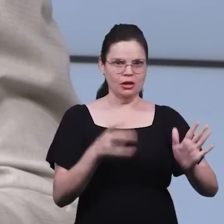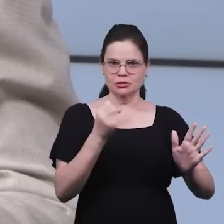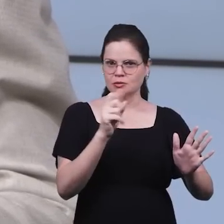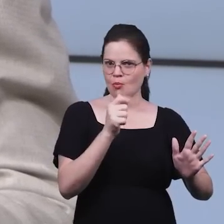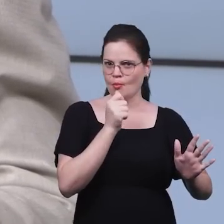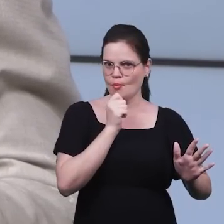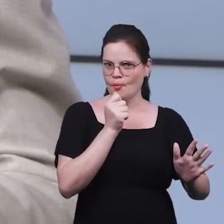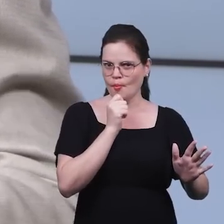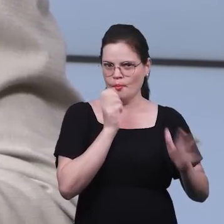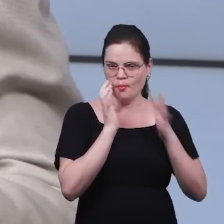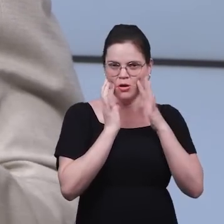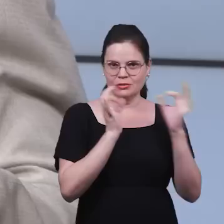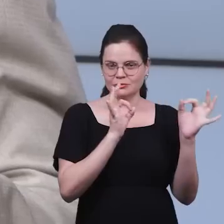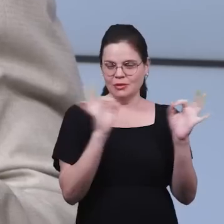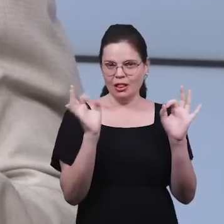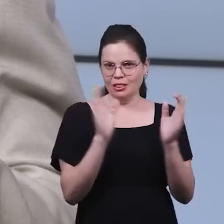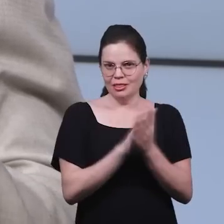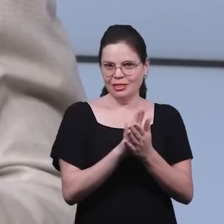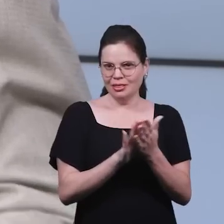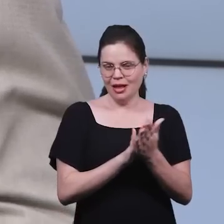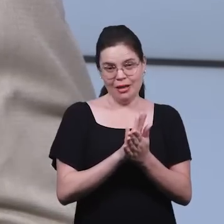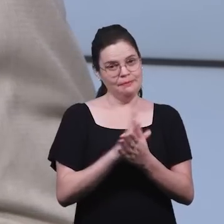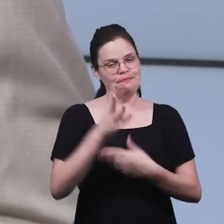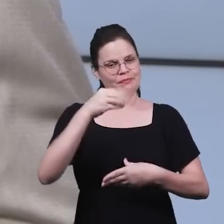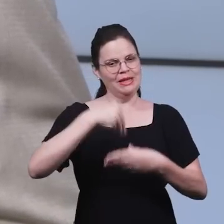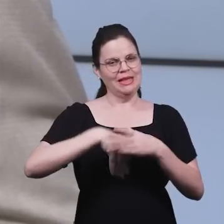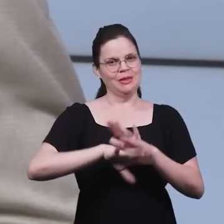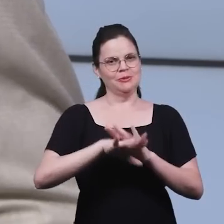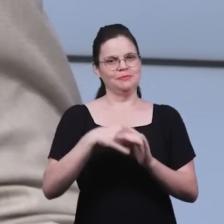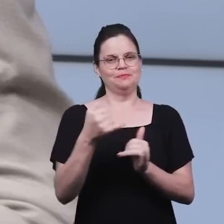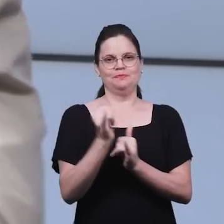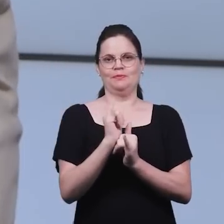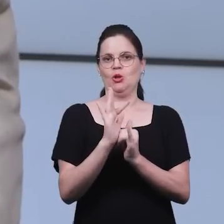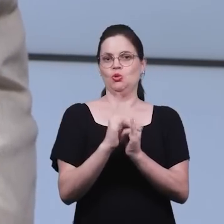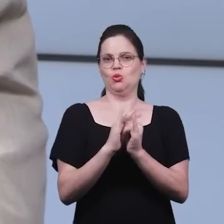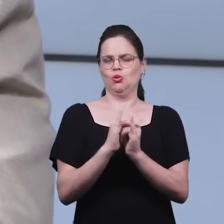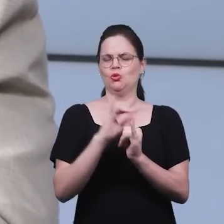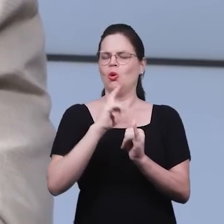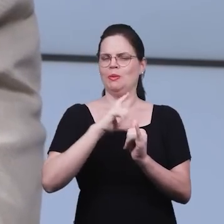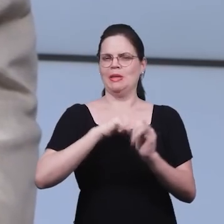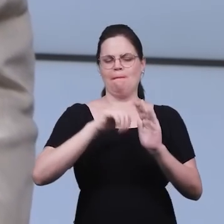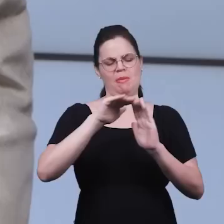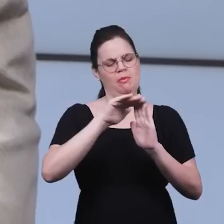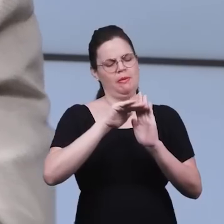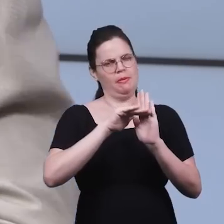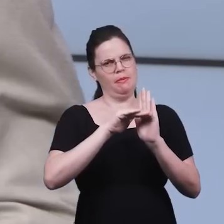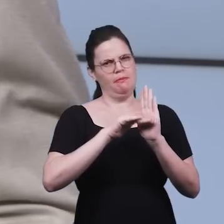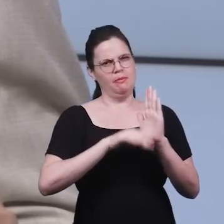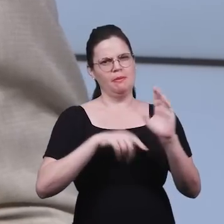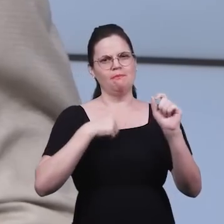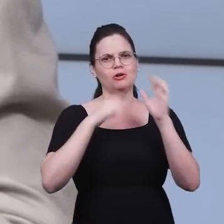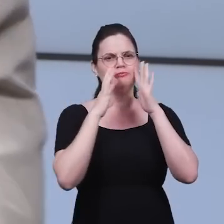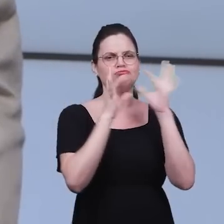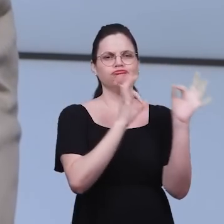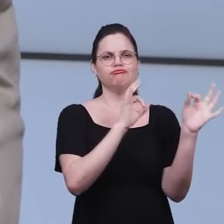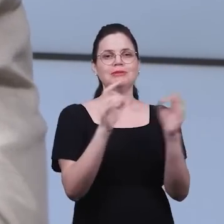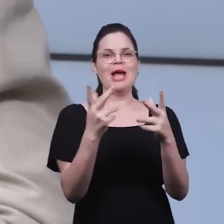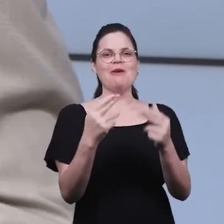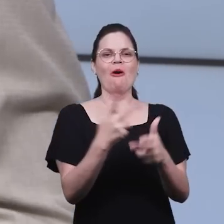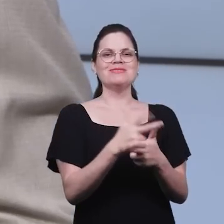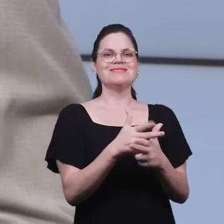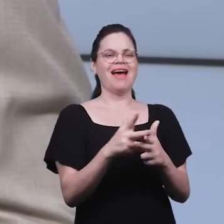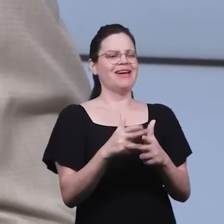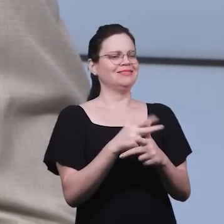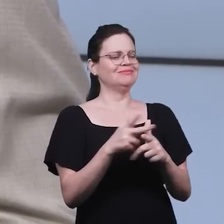não assistiu a essas edições, no nosso canal no YouTube você tem todas as edições desse programa, você pode maratonar, ver todas